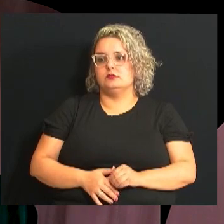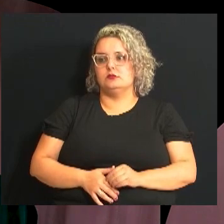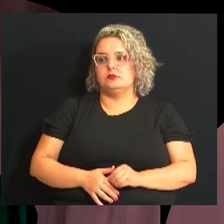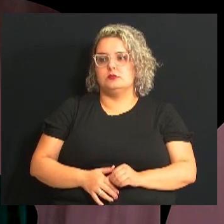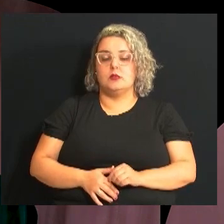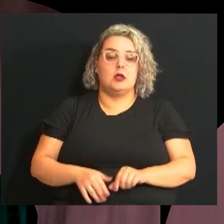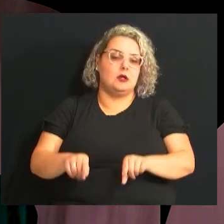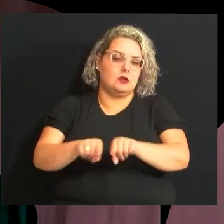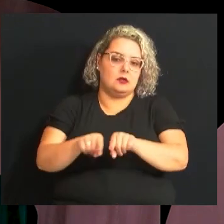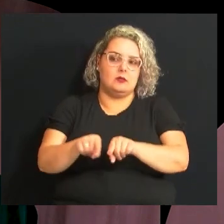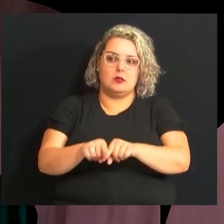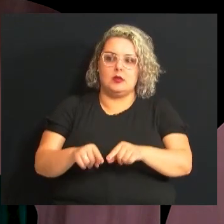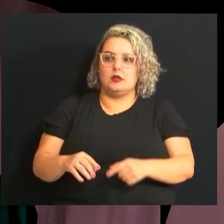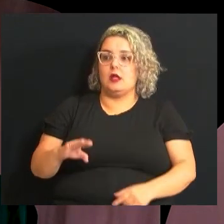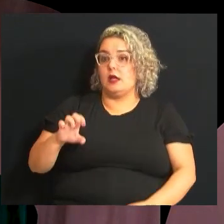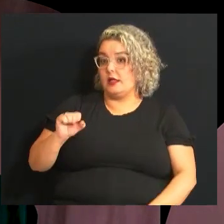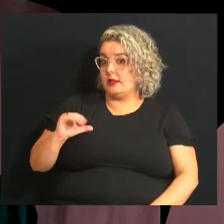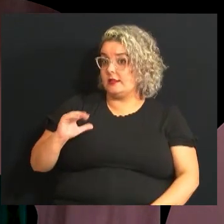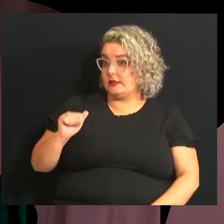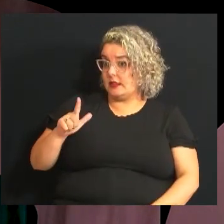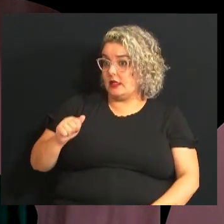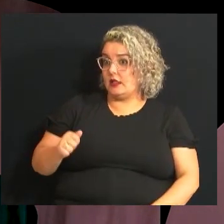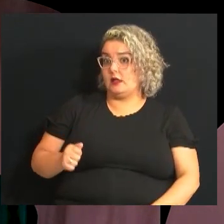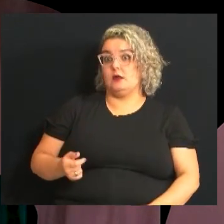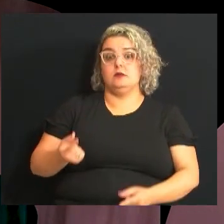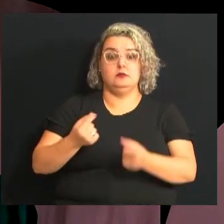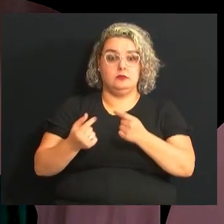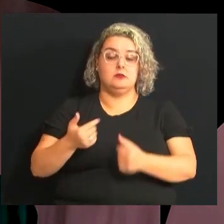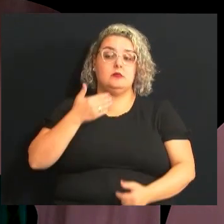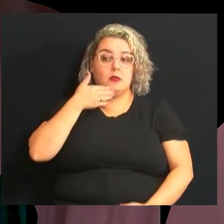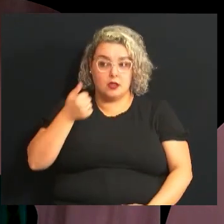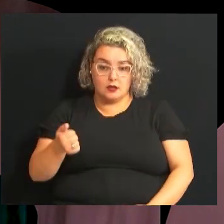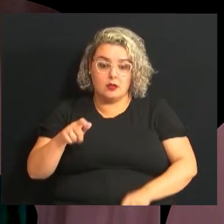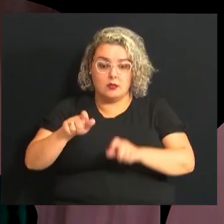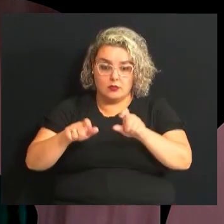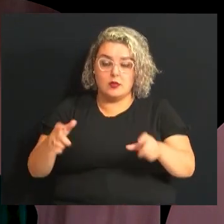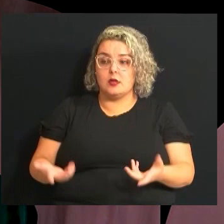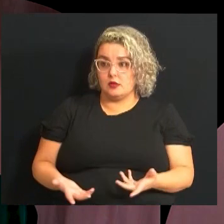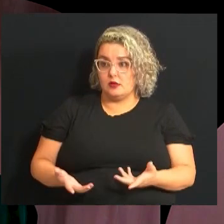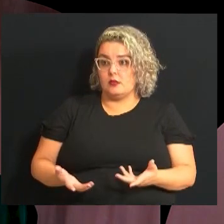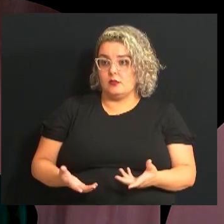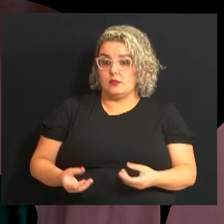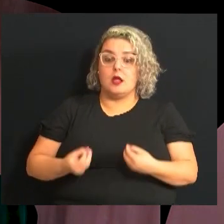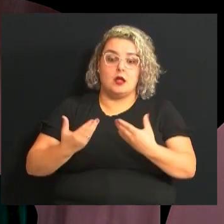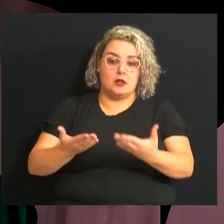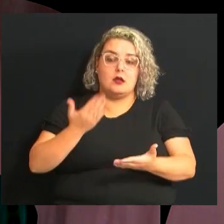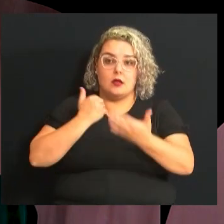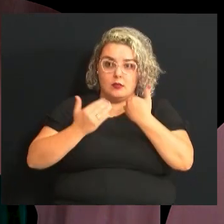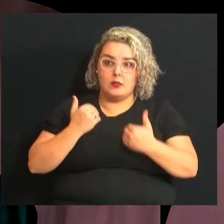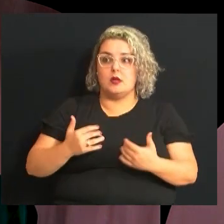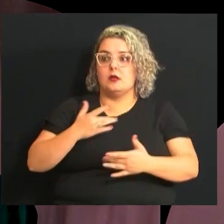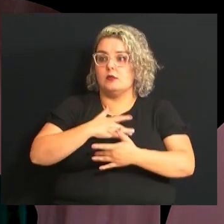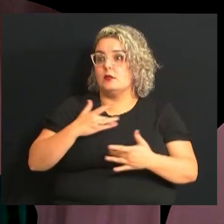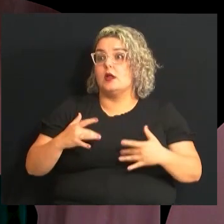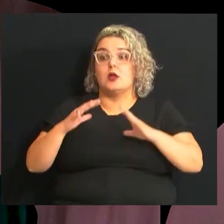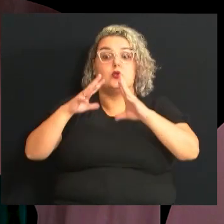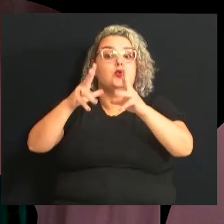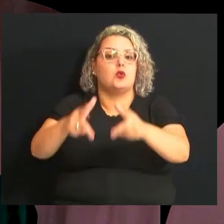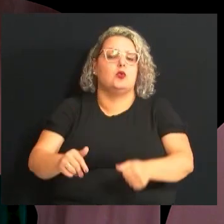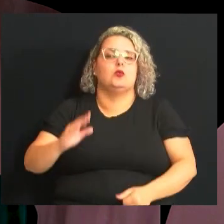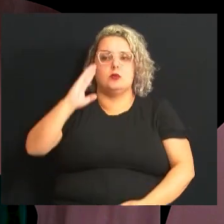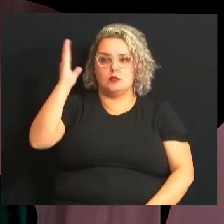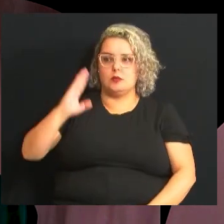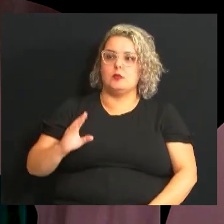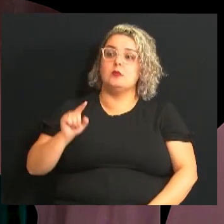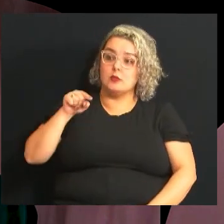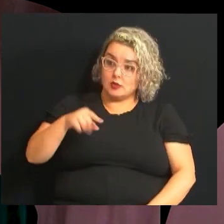desperdício alimentar, né? Através do combate ao desperdício alimentar e através da nossa escala, a gente chegar a preços cada vez melhores para as pessoas e,